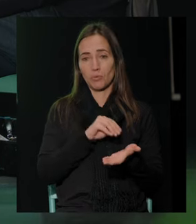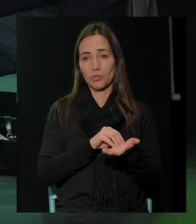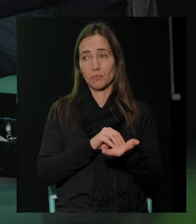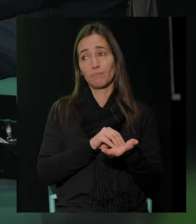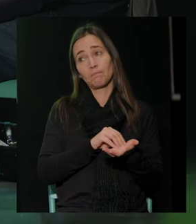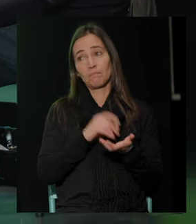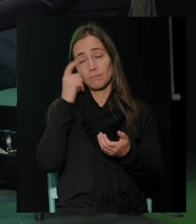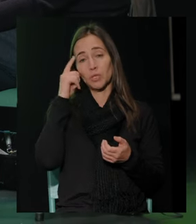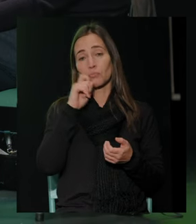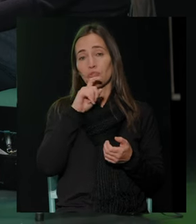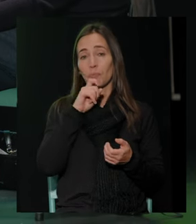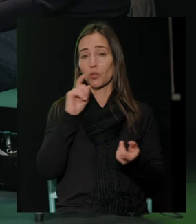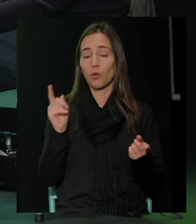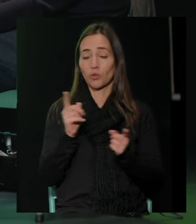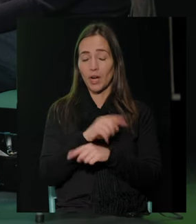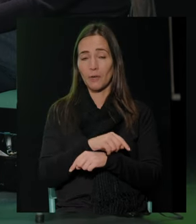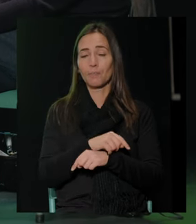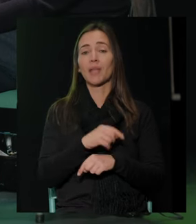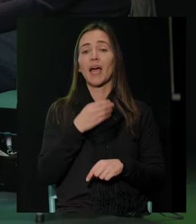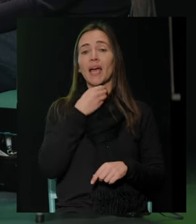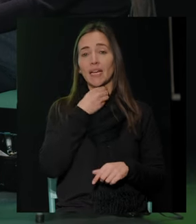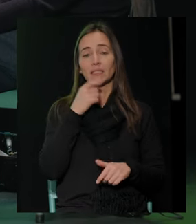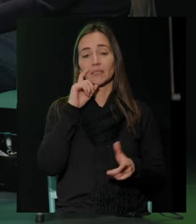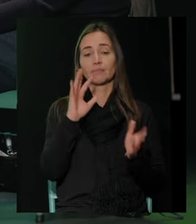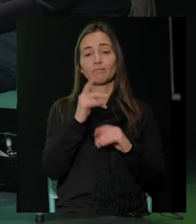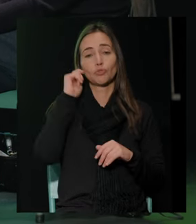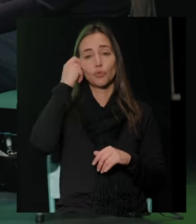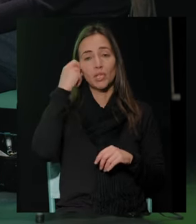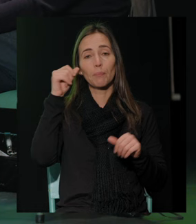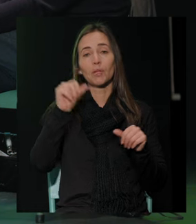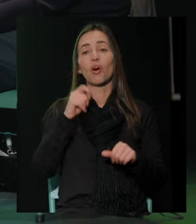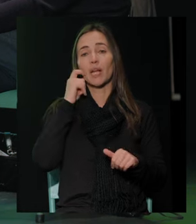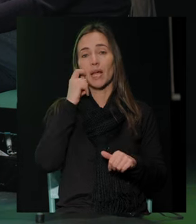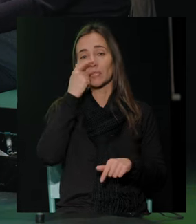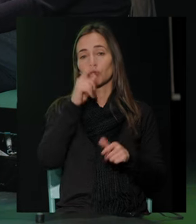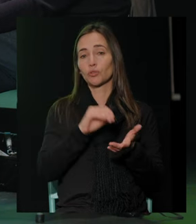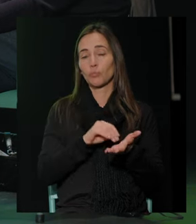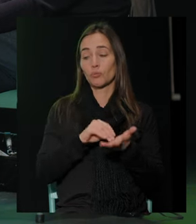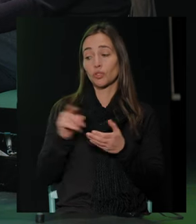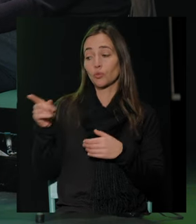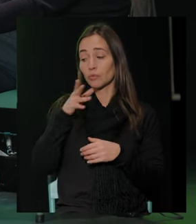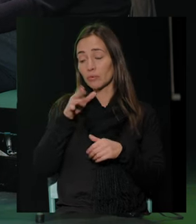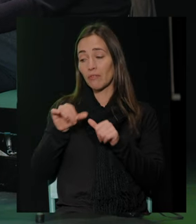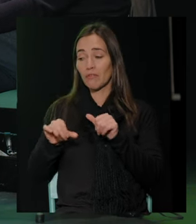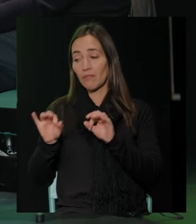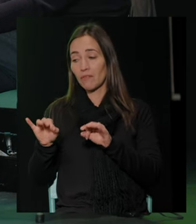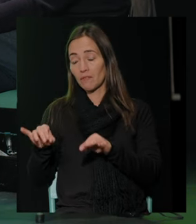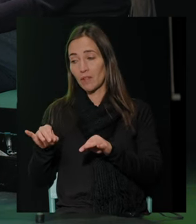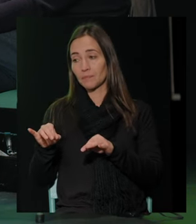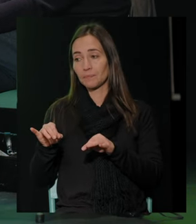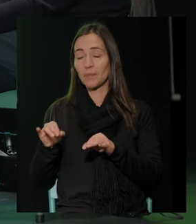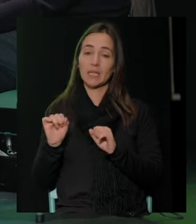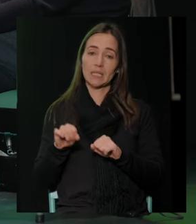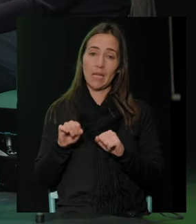é ao contrário. A crise ecológica afeta mais os mais pobres. E estavas só a terminar. Sim,